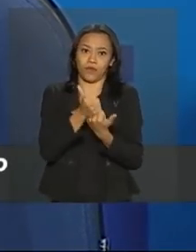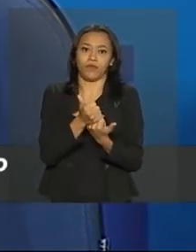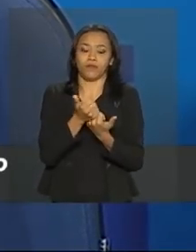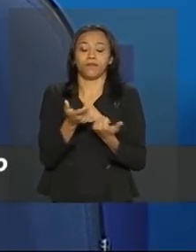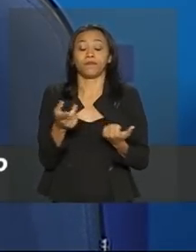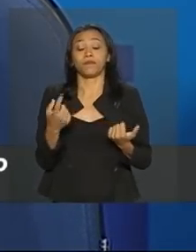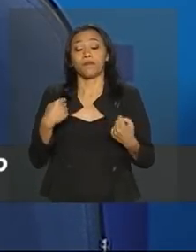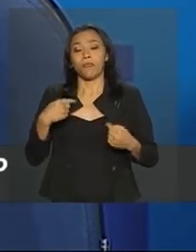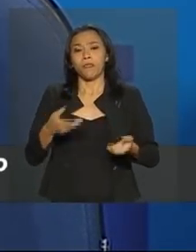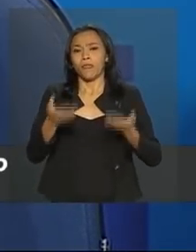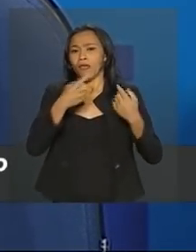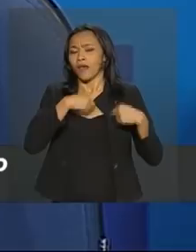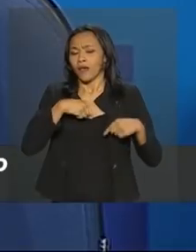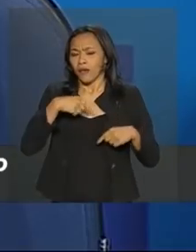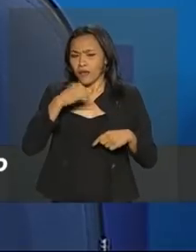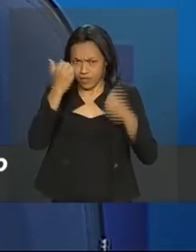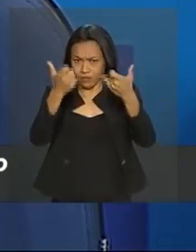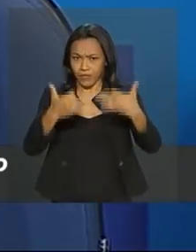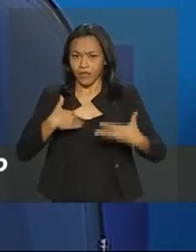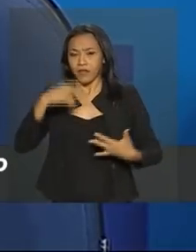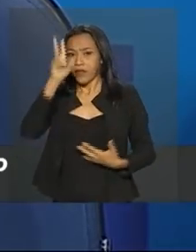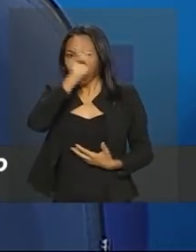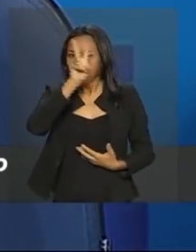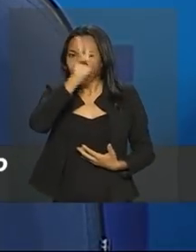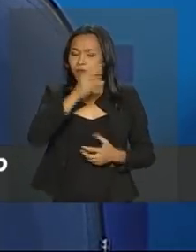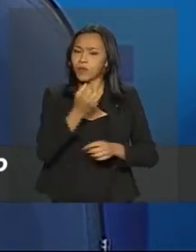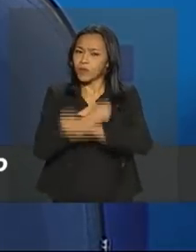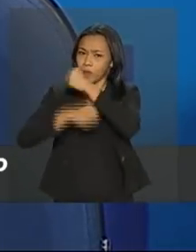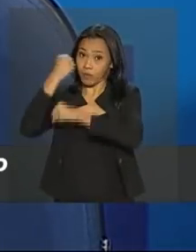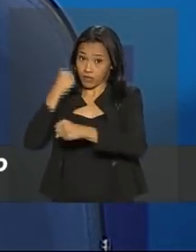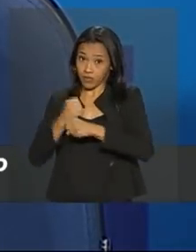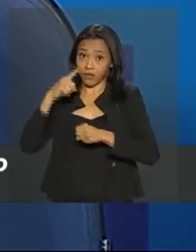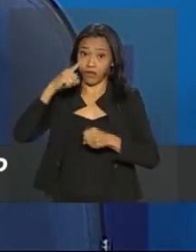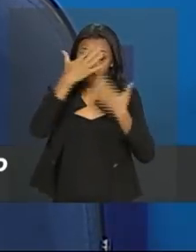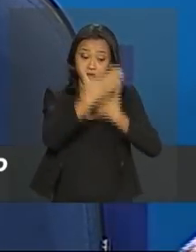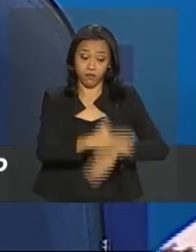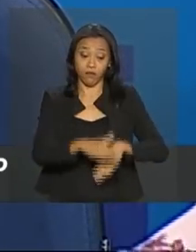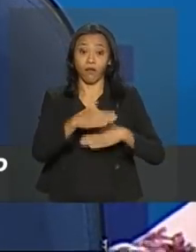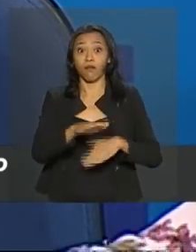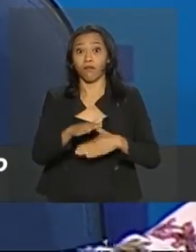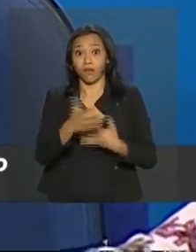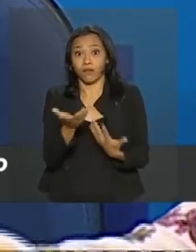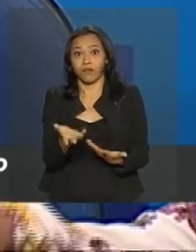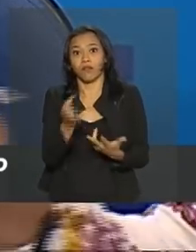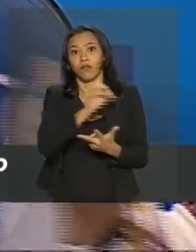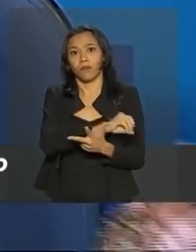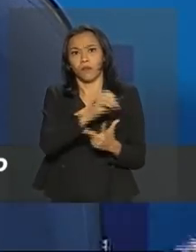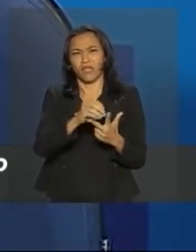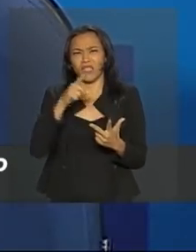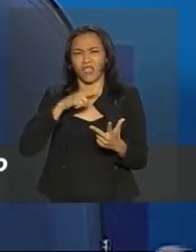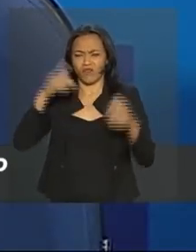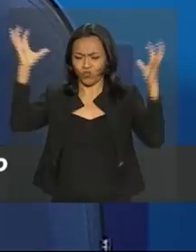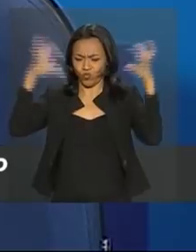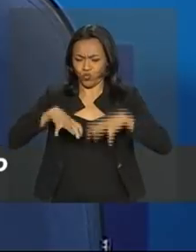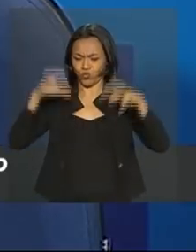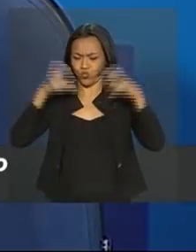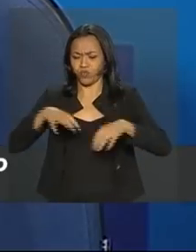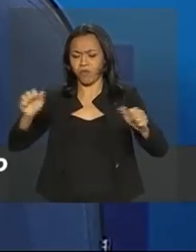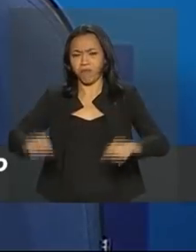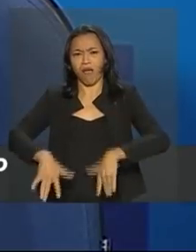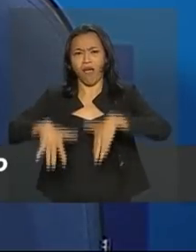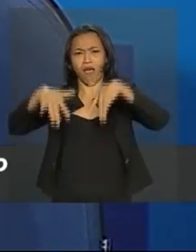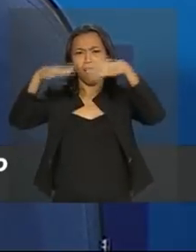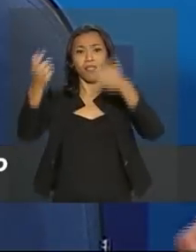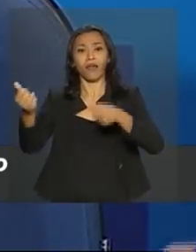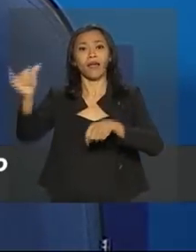lembro o início do ano passado durante a aplicação do enem nós tivemos uma enchente muito forte está na capital manaus